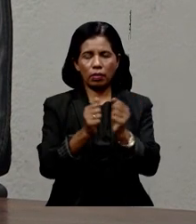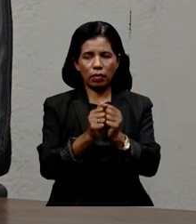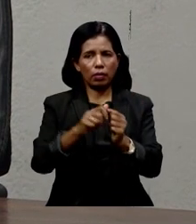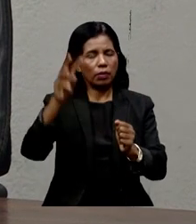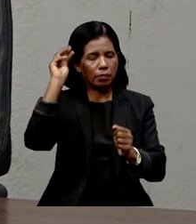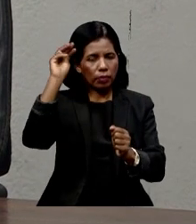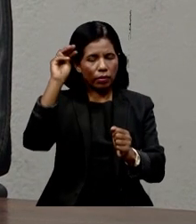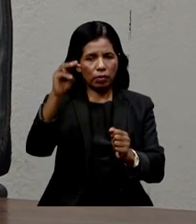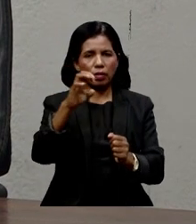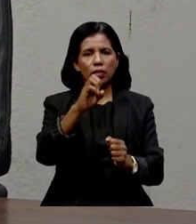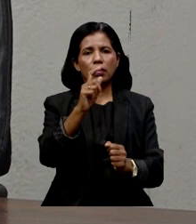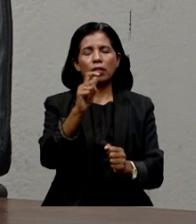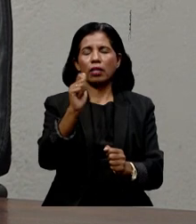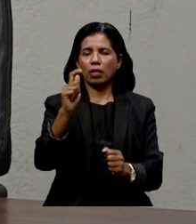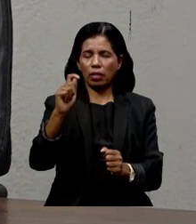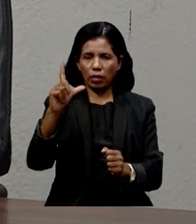Ministério Estatal.